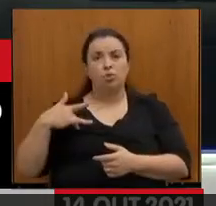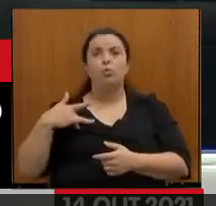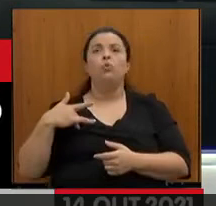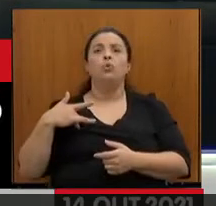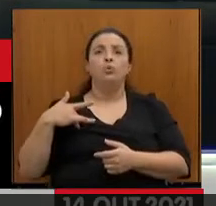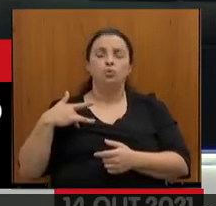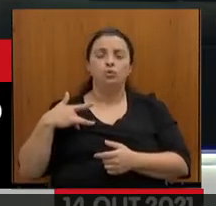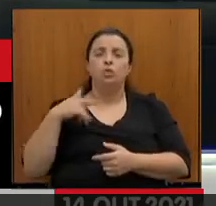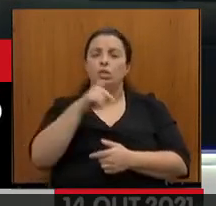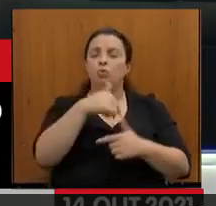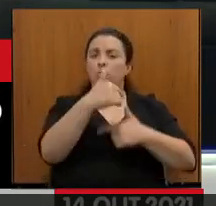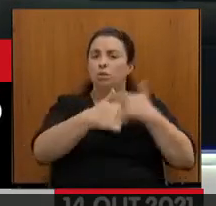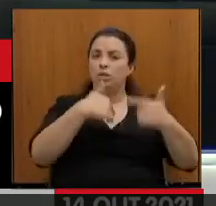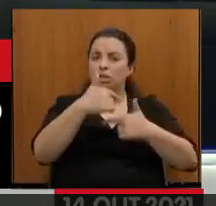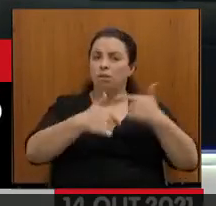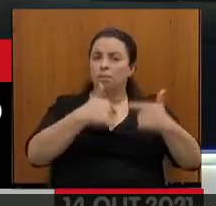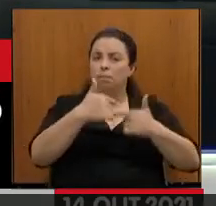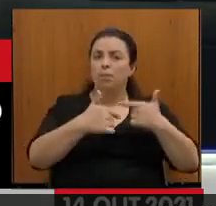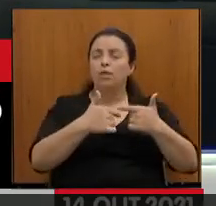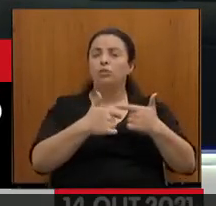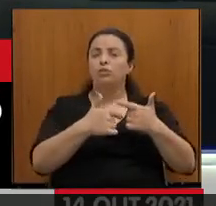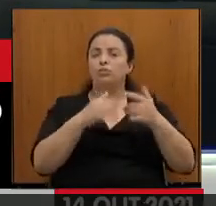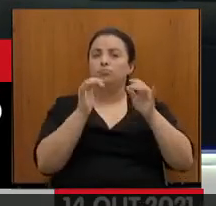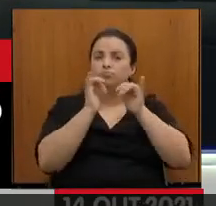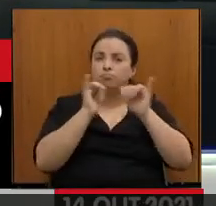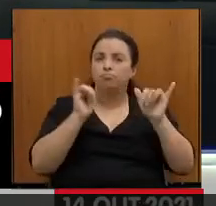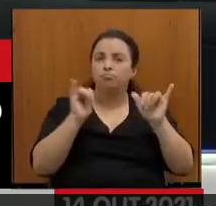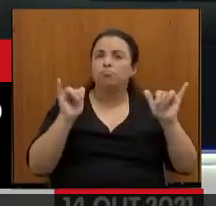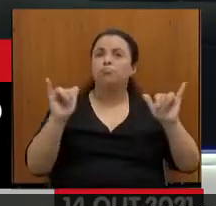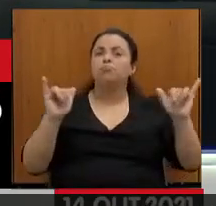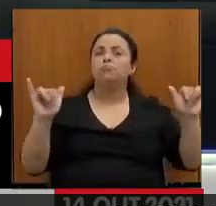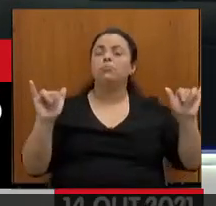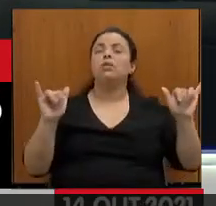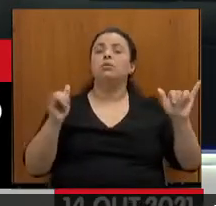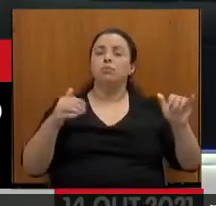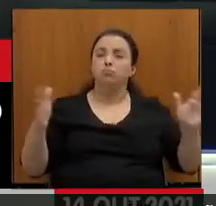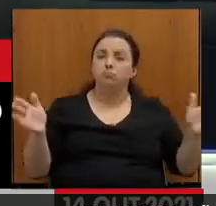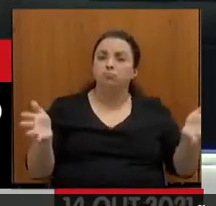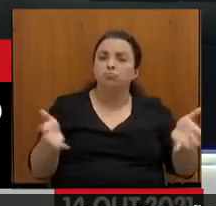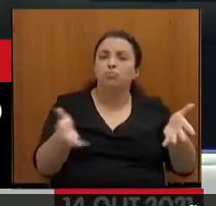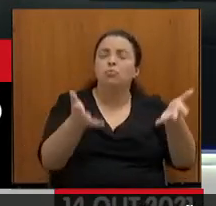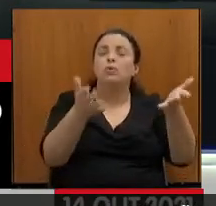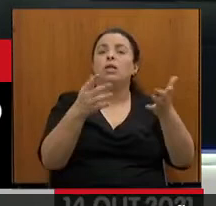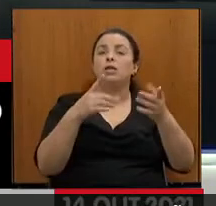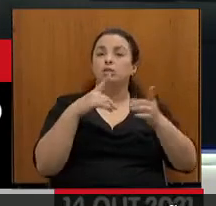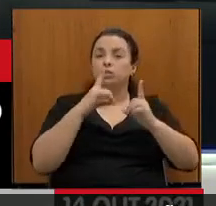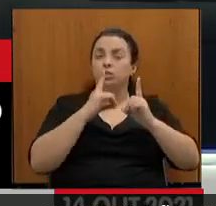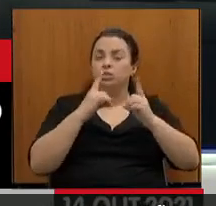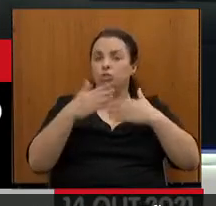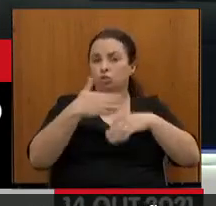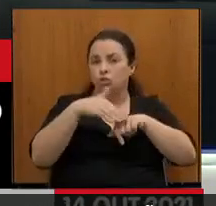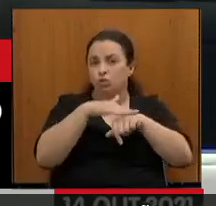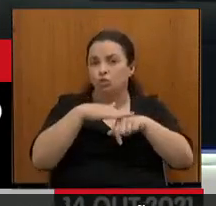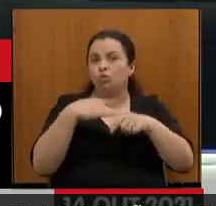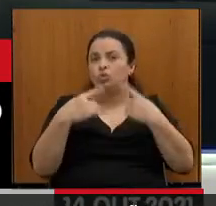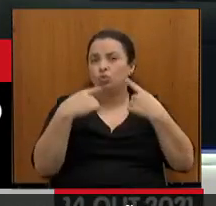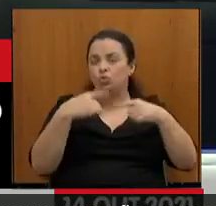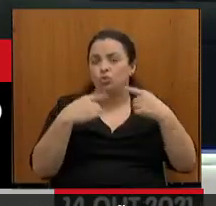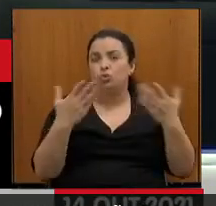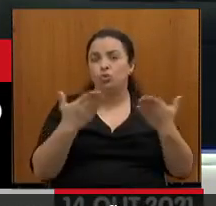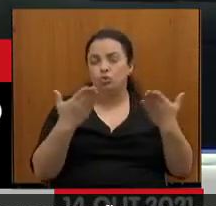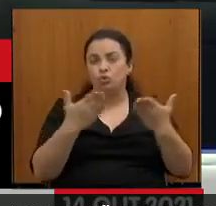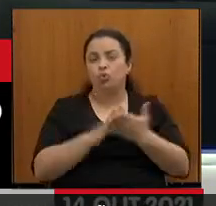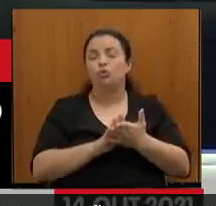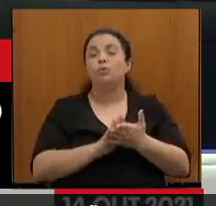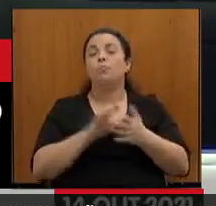um trabalho importante de levar adiante também essas discussões no dia de hoje aos secretários municipais